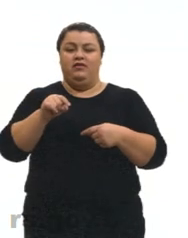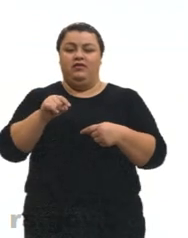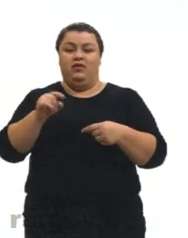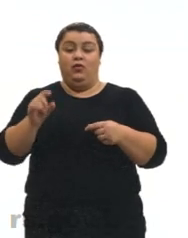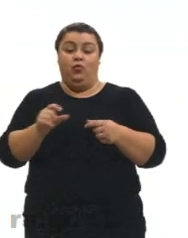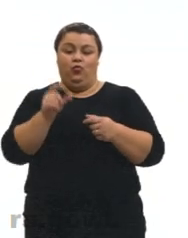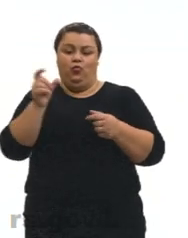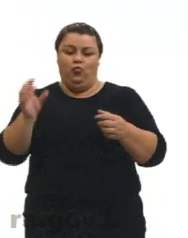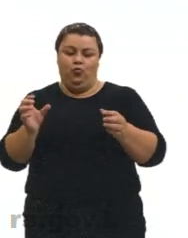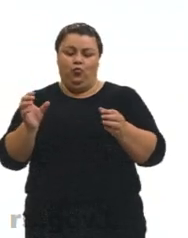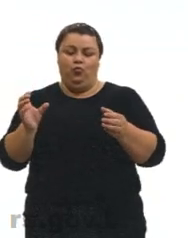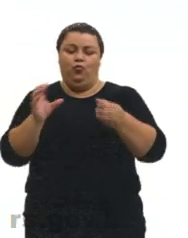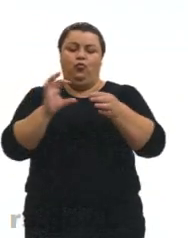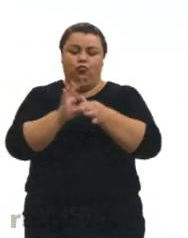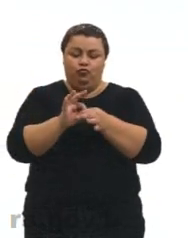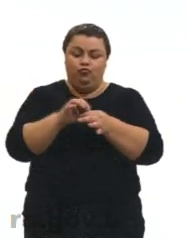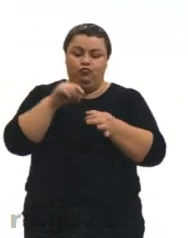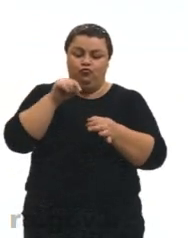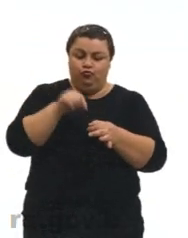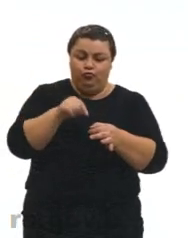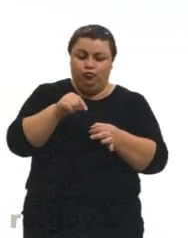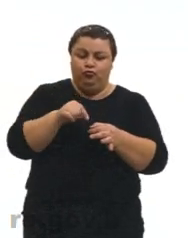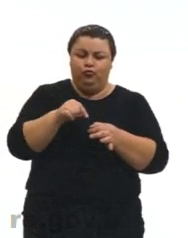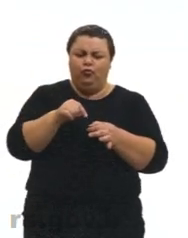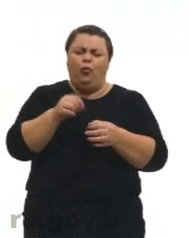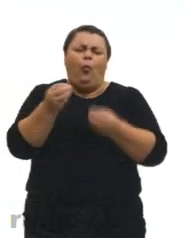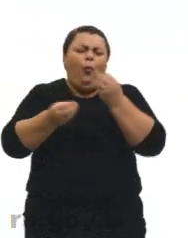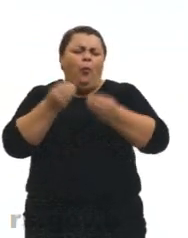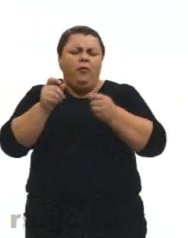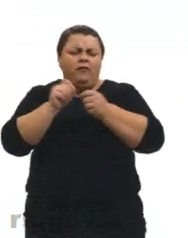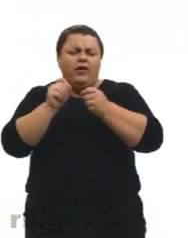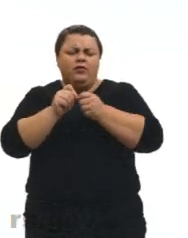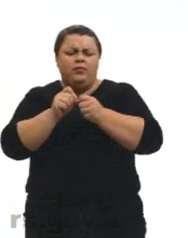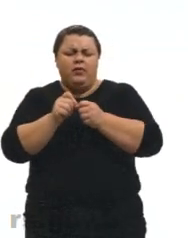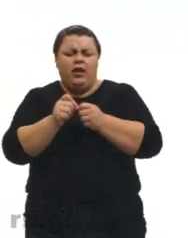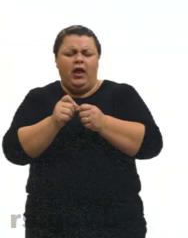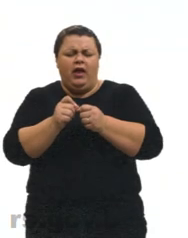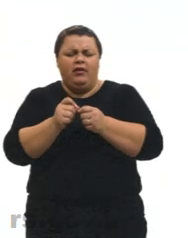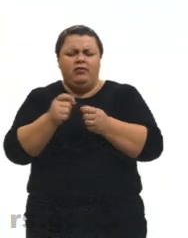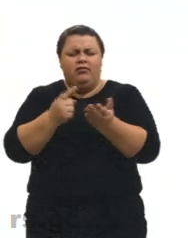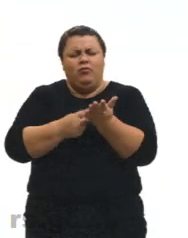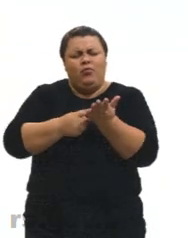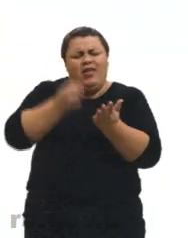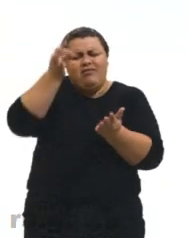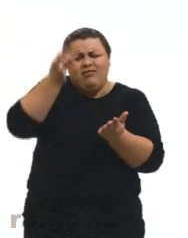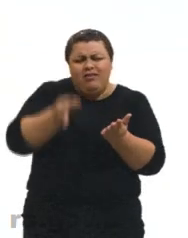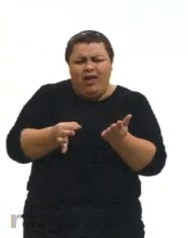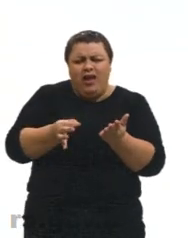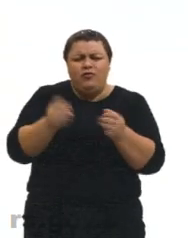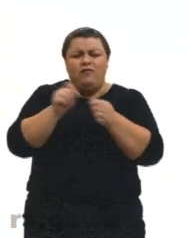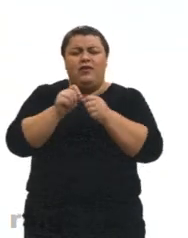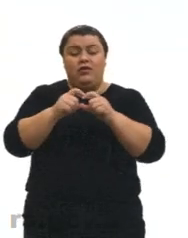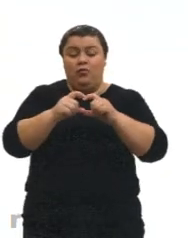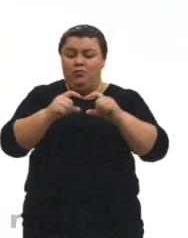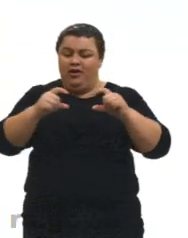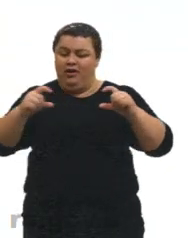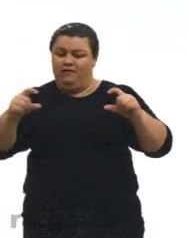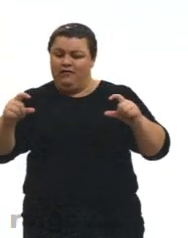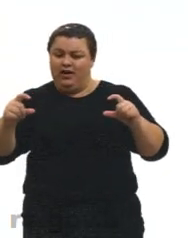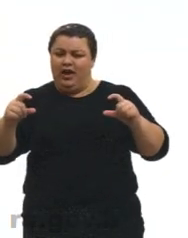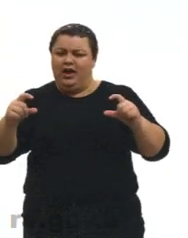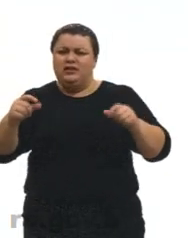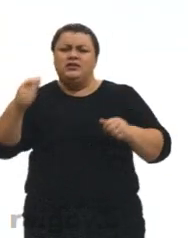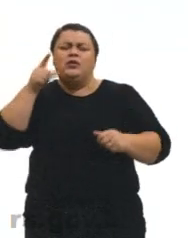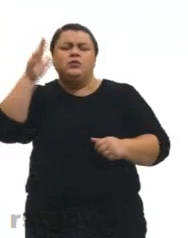faço para combinar estas palavras que eu tenho de maneira que elas formem Uma frase coerente